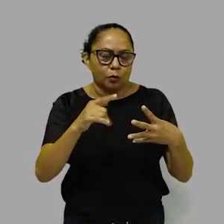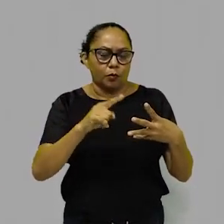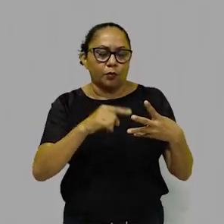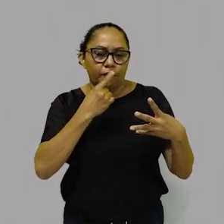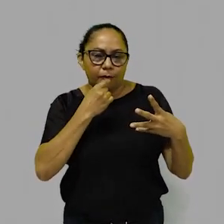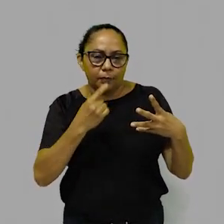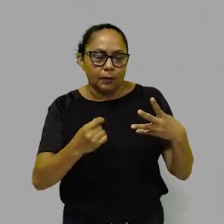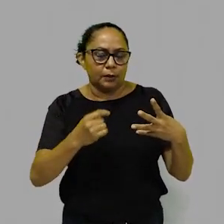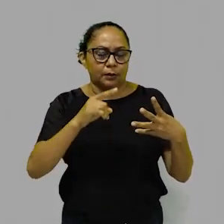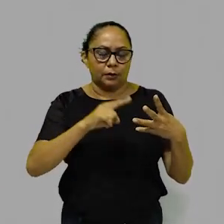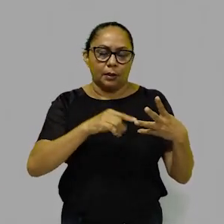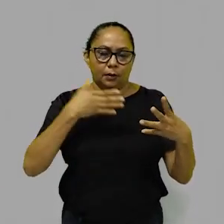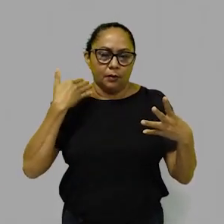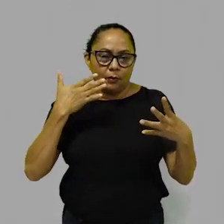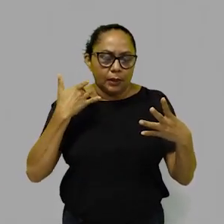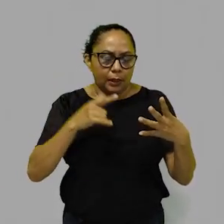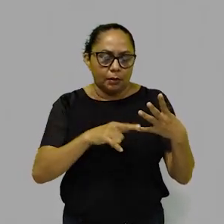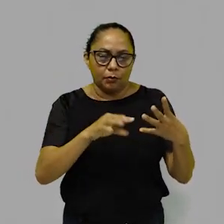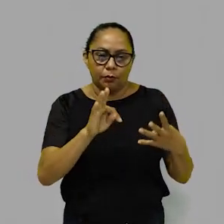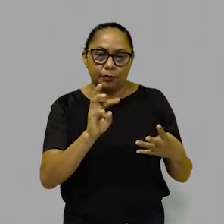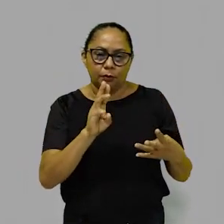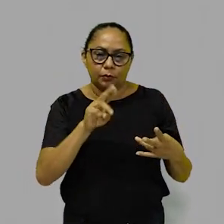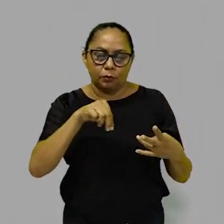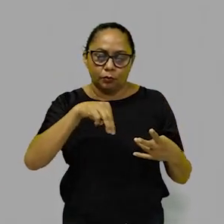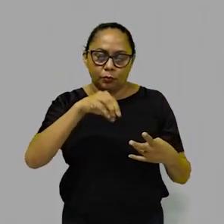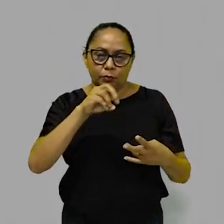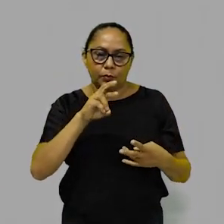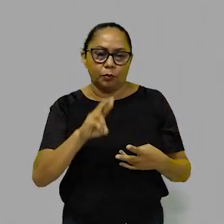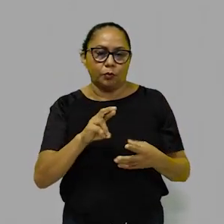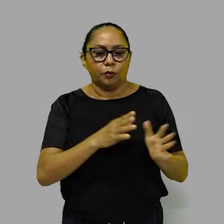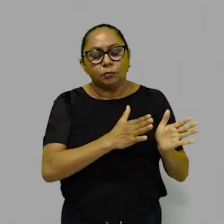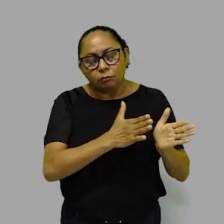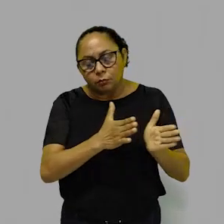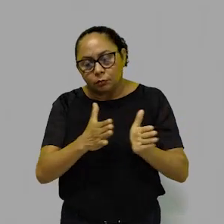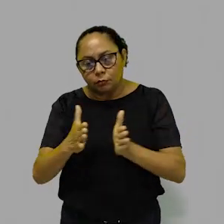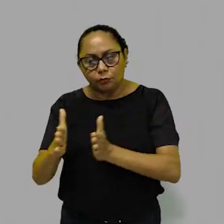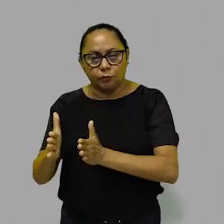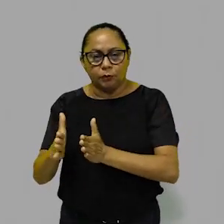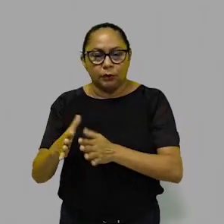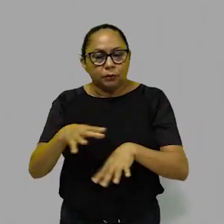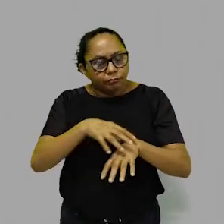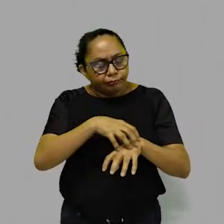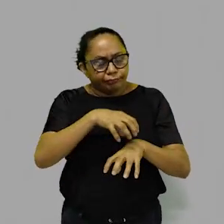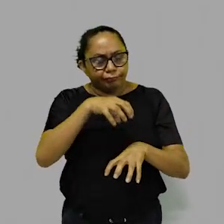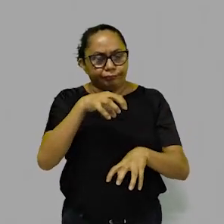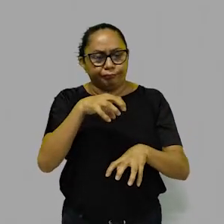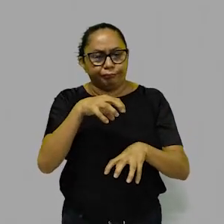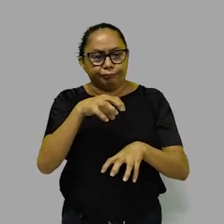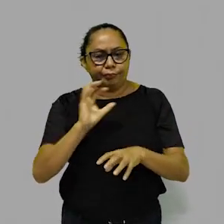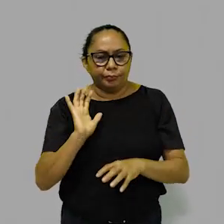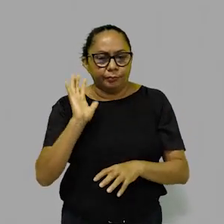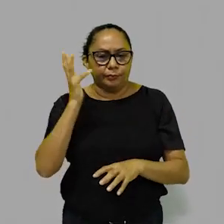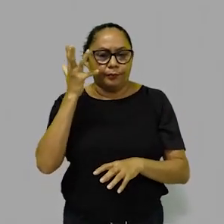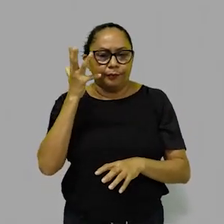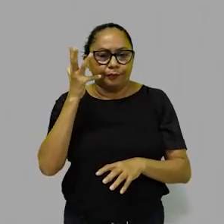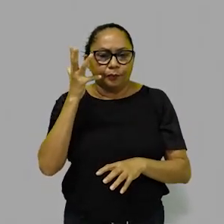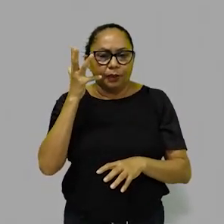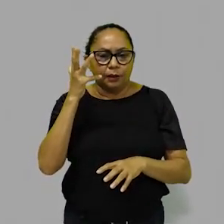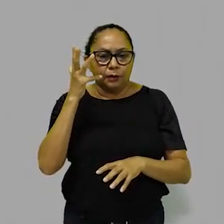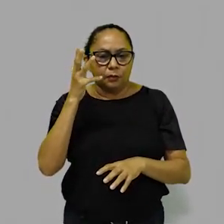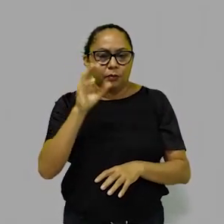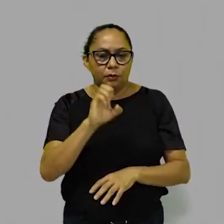Ok, pessoal? Então, durante a inflamação, né, vai acontecer os